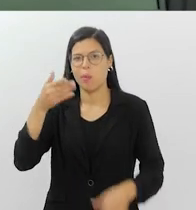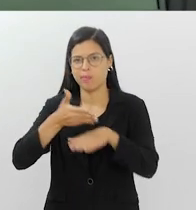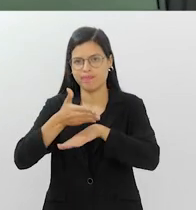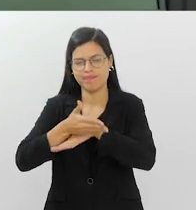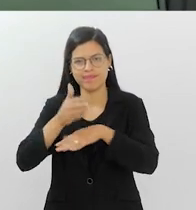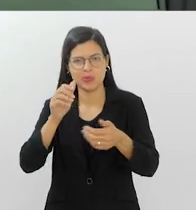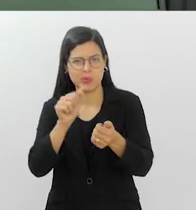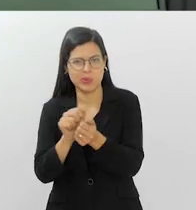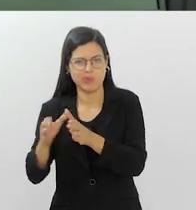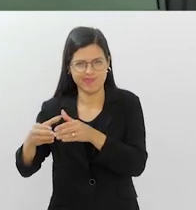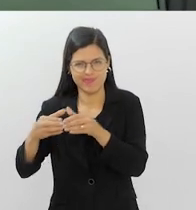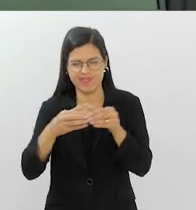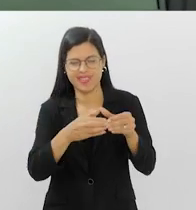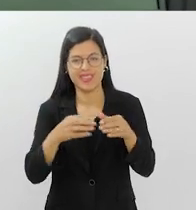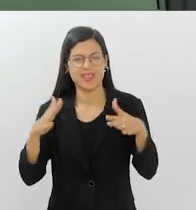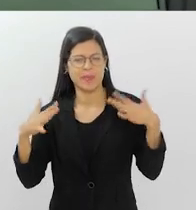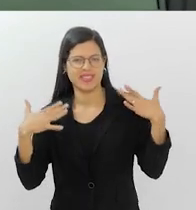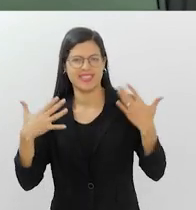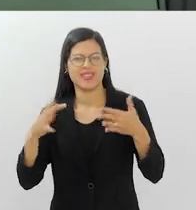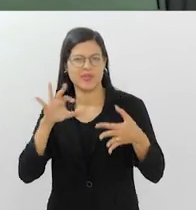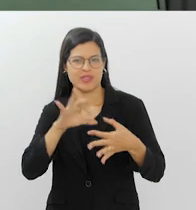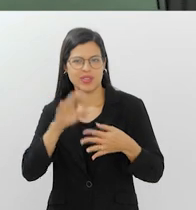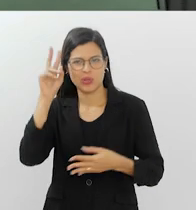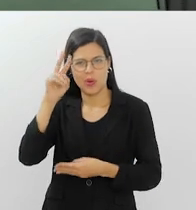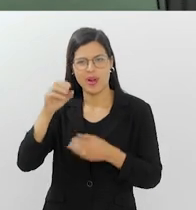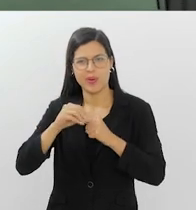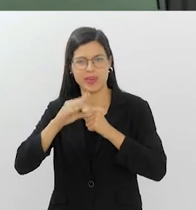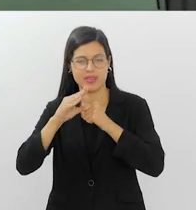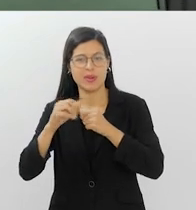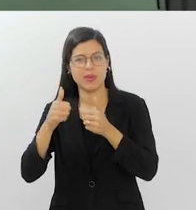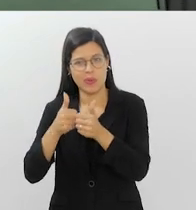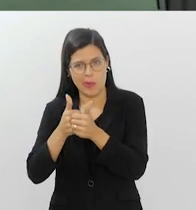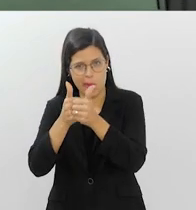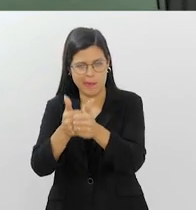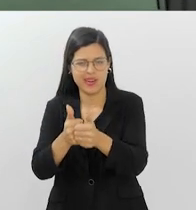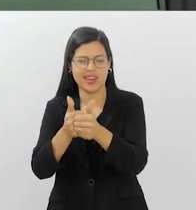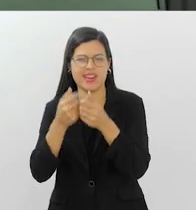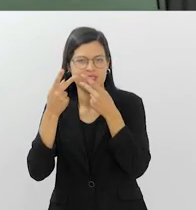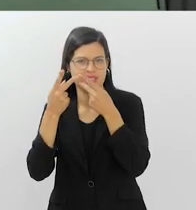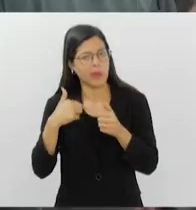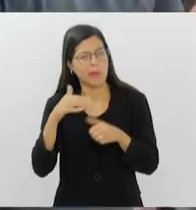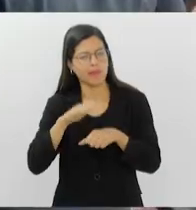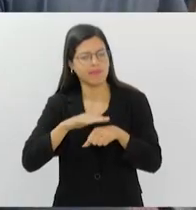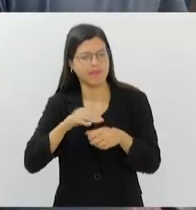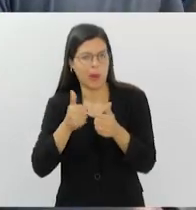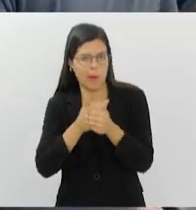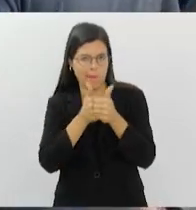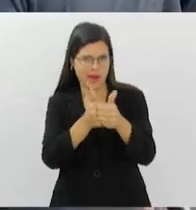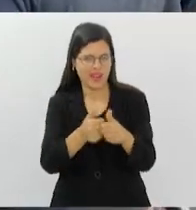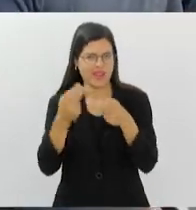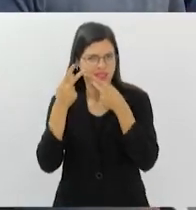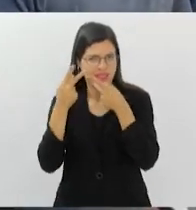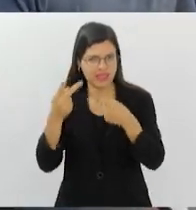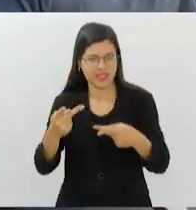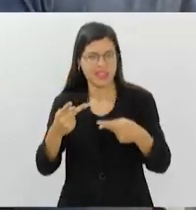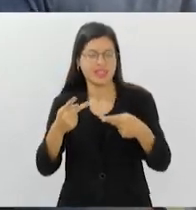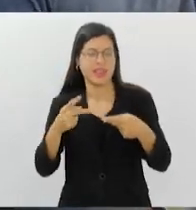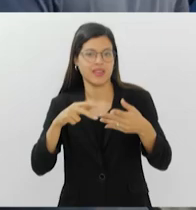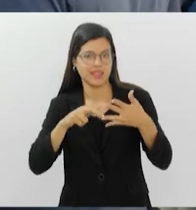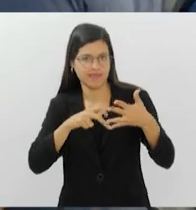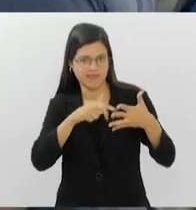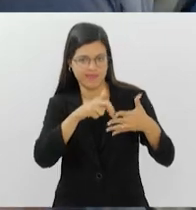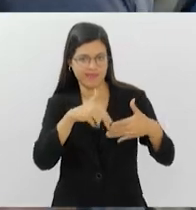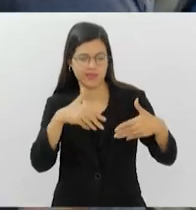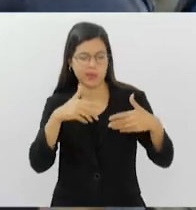participaram juntas desse passeio que uniu história e conhecimento eu acompanhei a visita na escadaria do Palácio Tiradentes